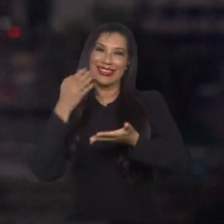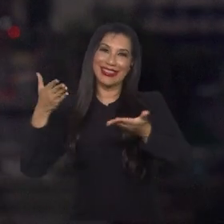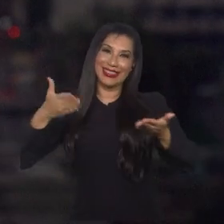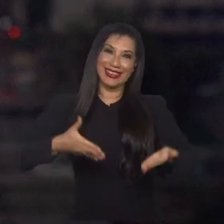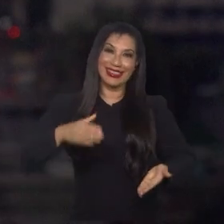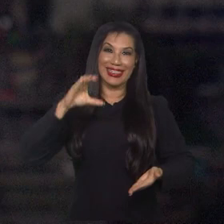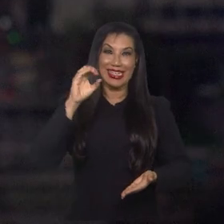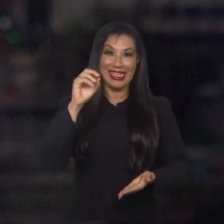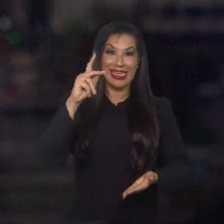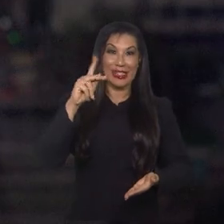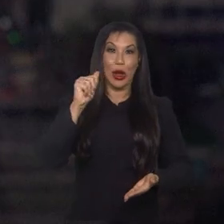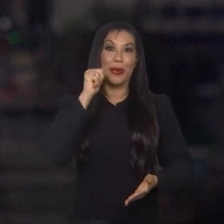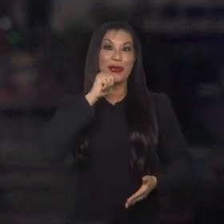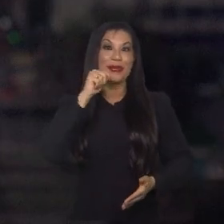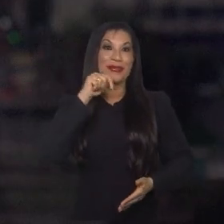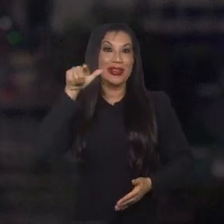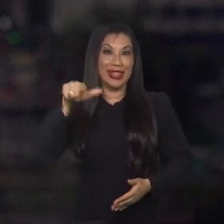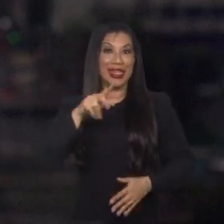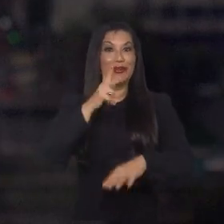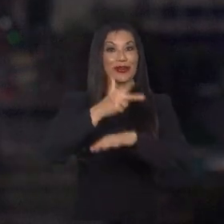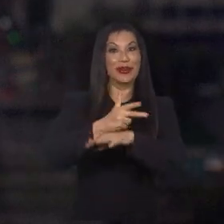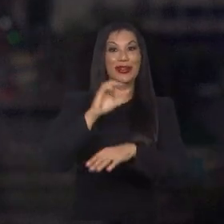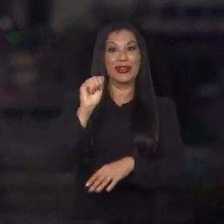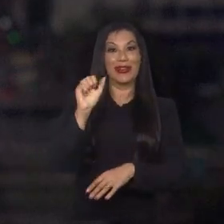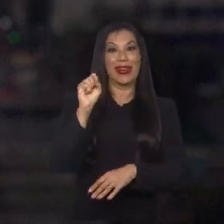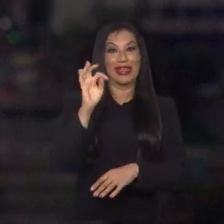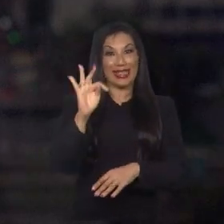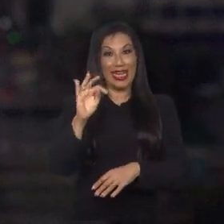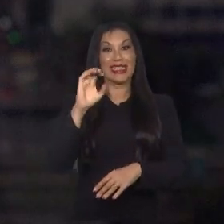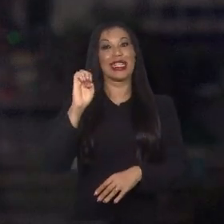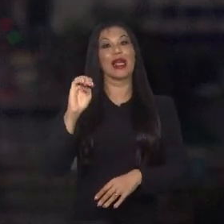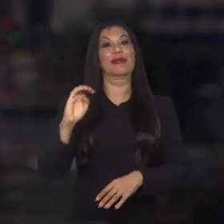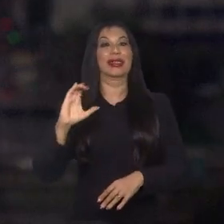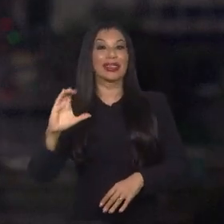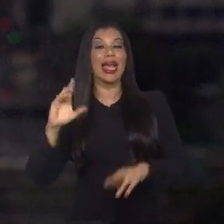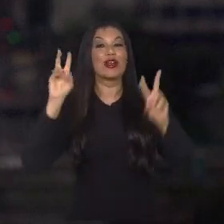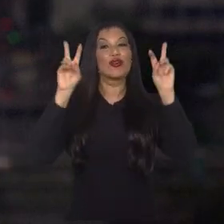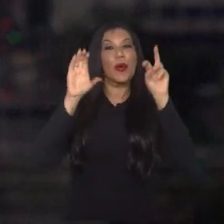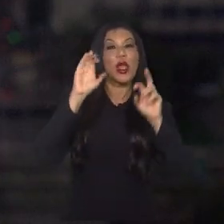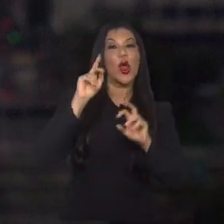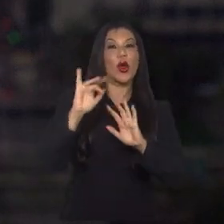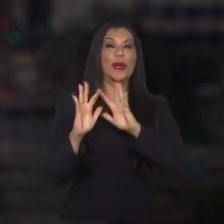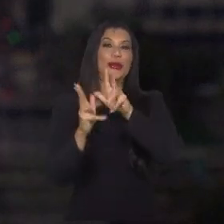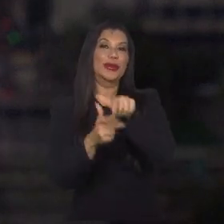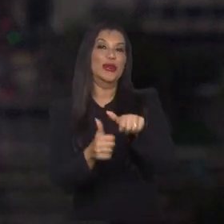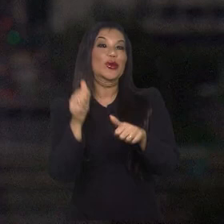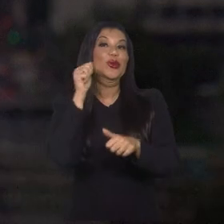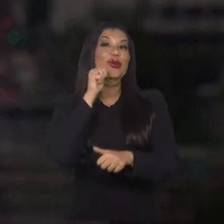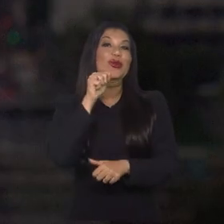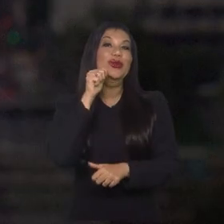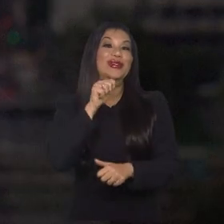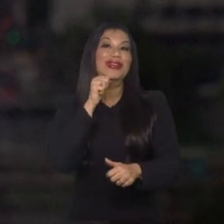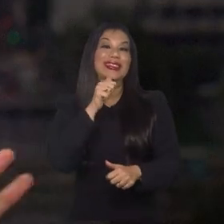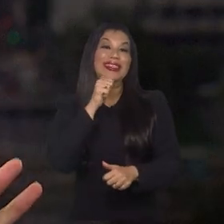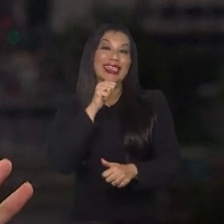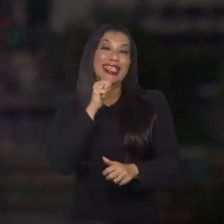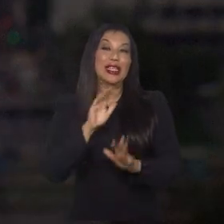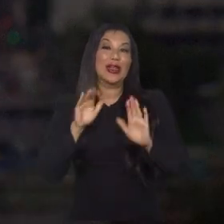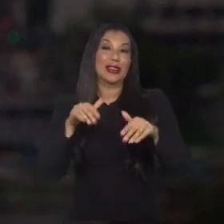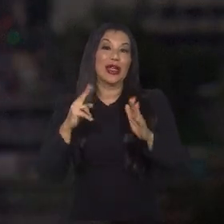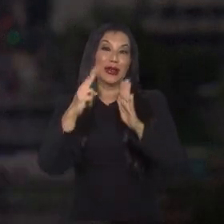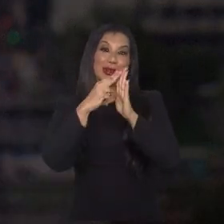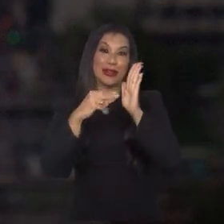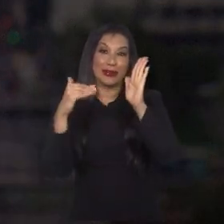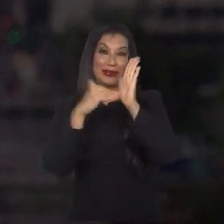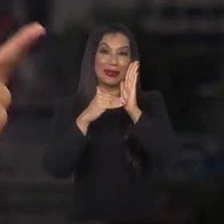Bem-vindos ao Copa Delas, o videocast da EBC sobre a Copa do Mundo de Futebol Feminino da Austrália e Nova Zelândia. Aqui a